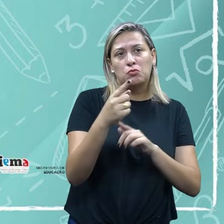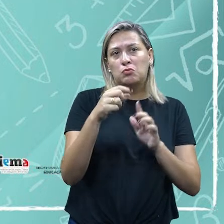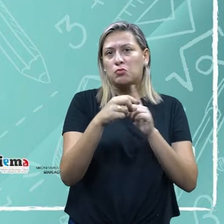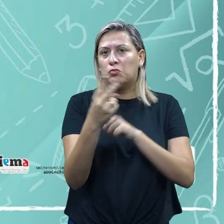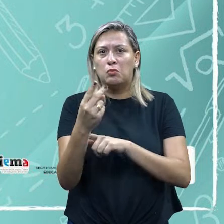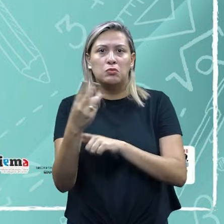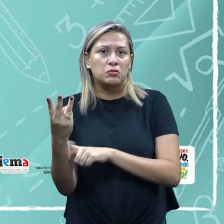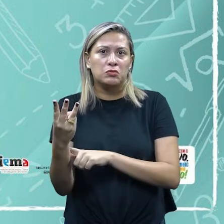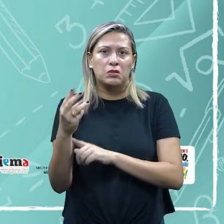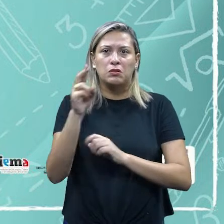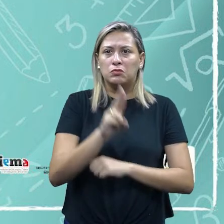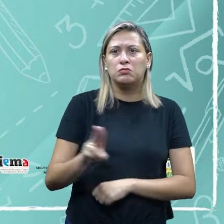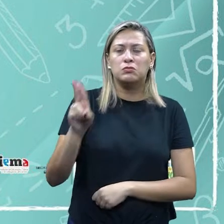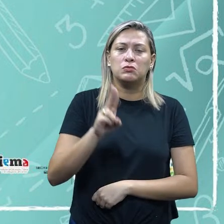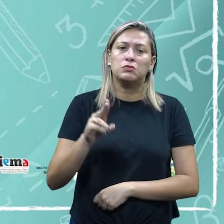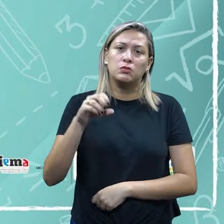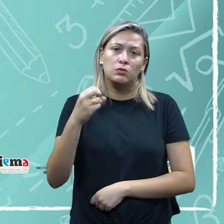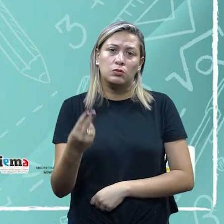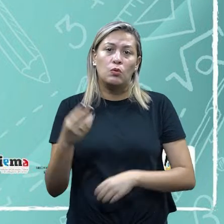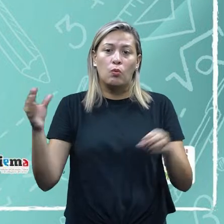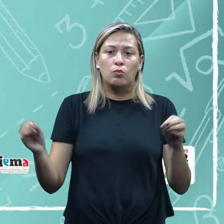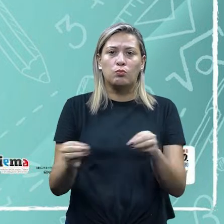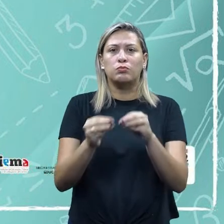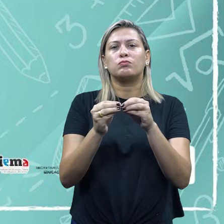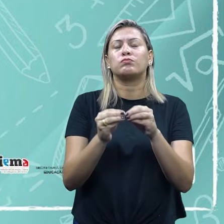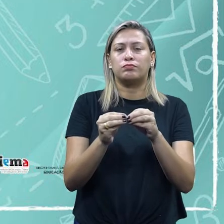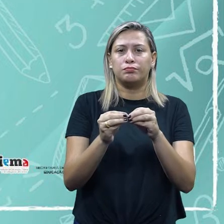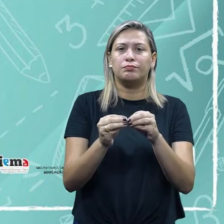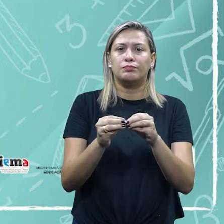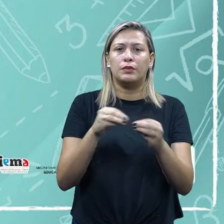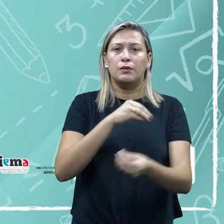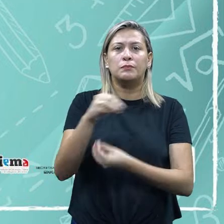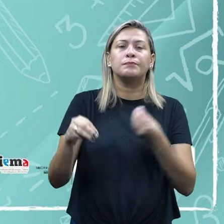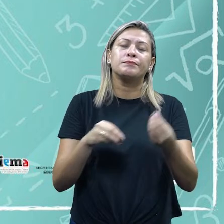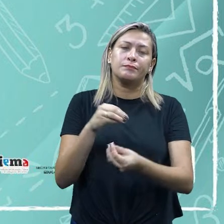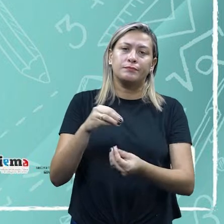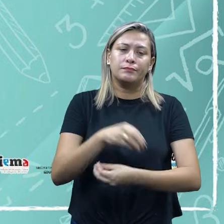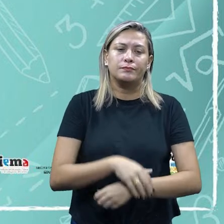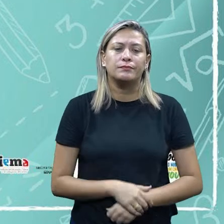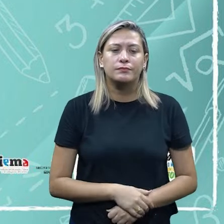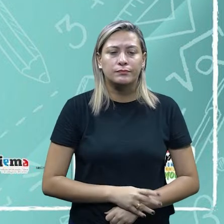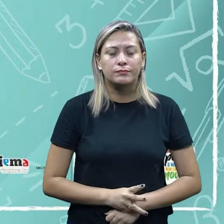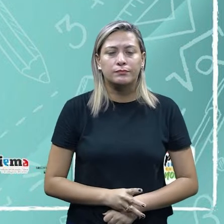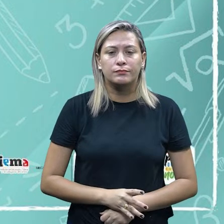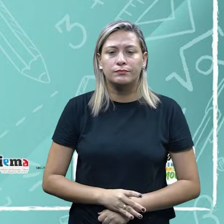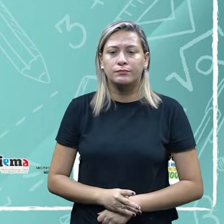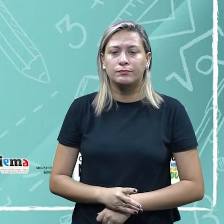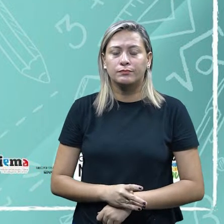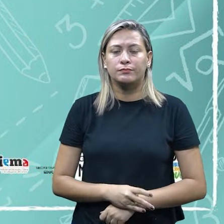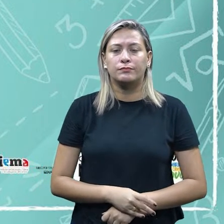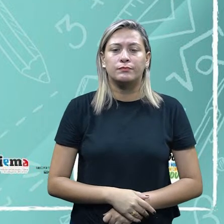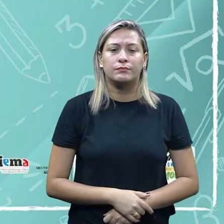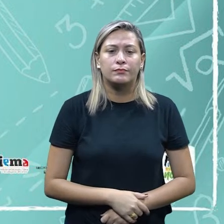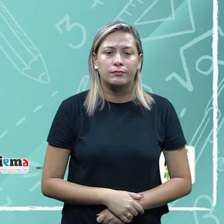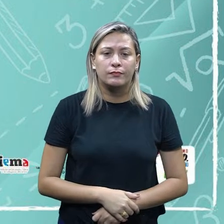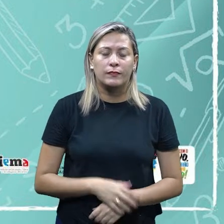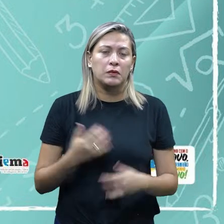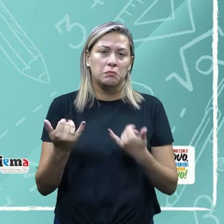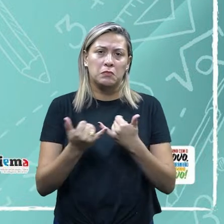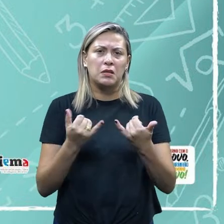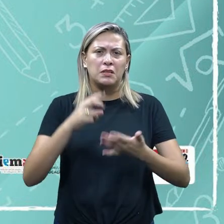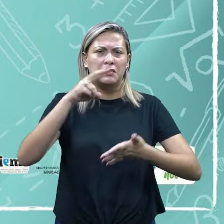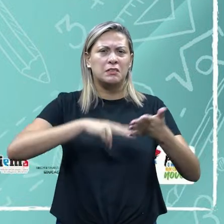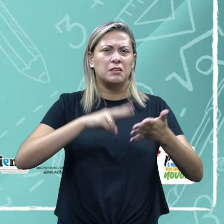ao mesmo tempo, ou eles podem estar se complementando. Então você tem aqui os projetos dispostos, muito parecido como se você estivesse lendo, por